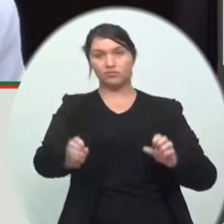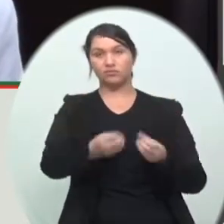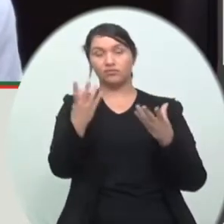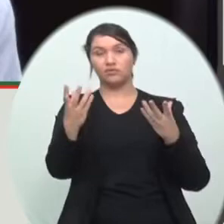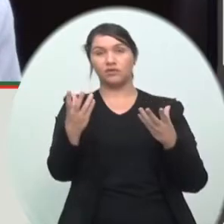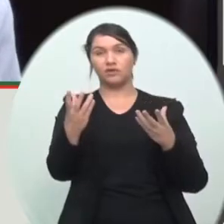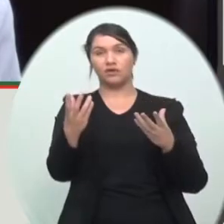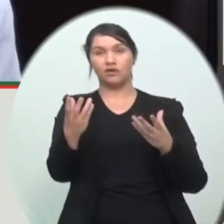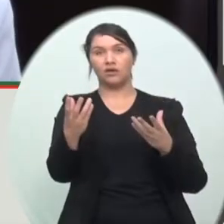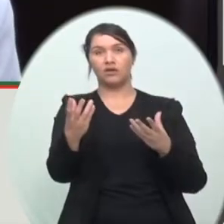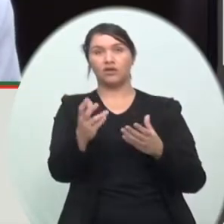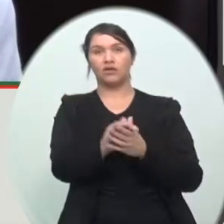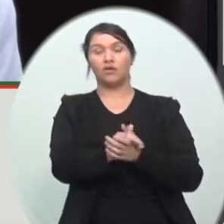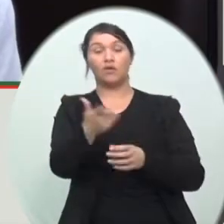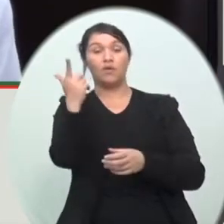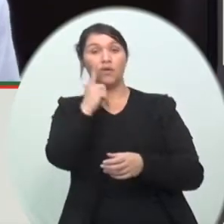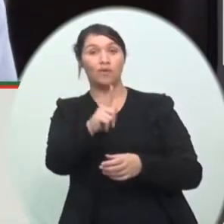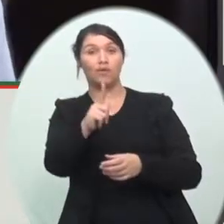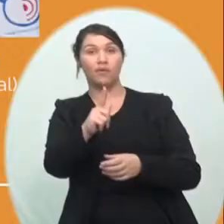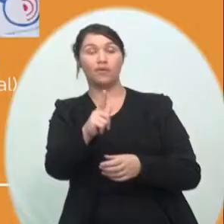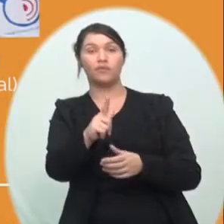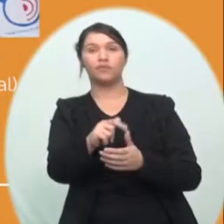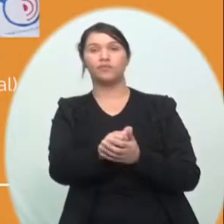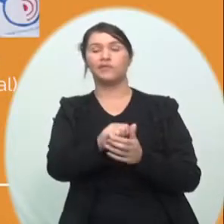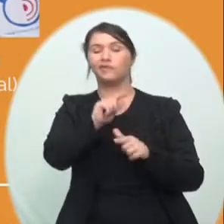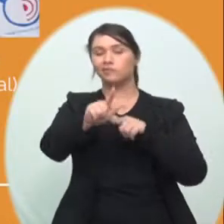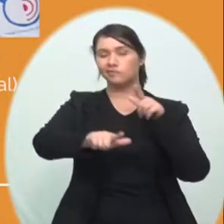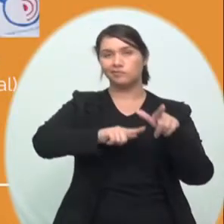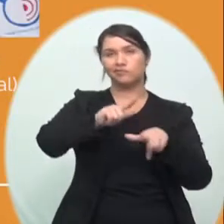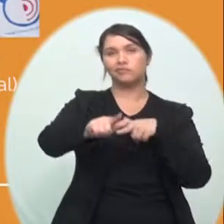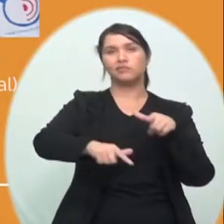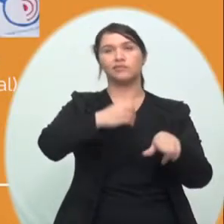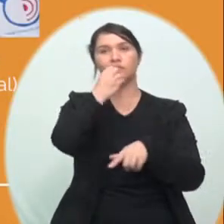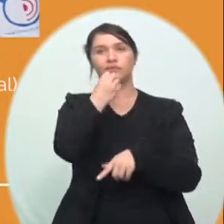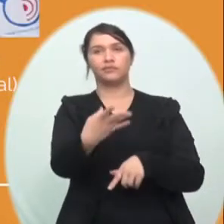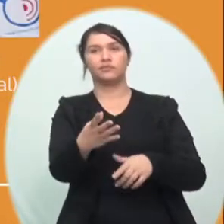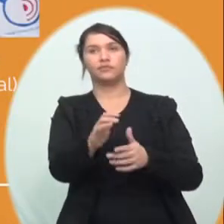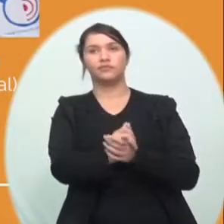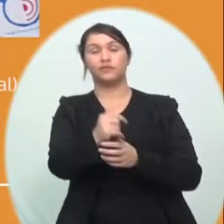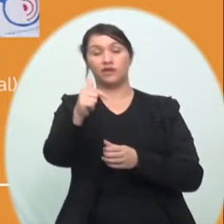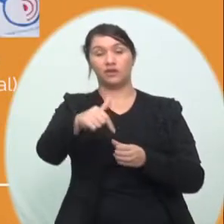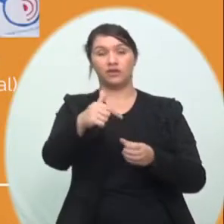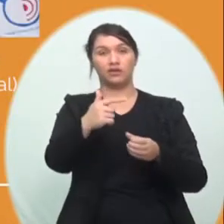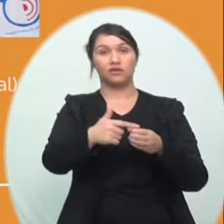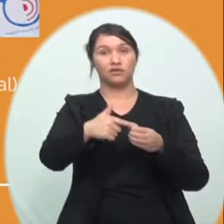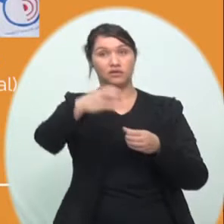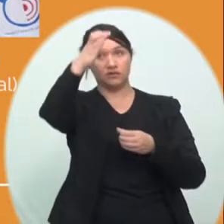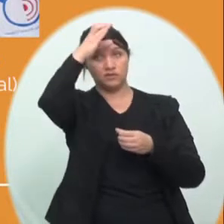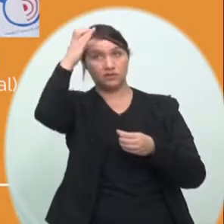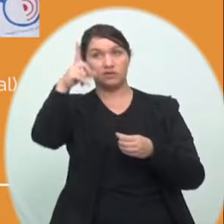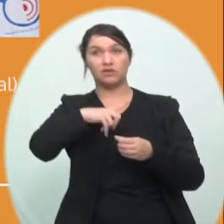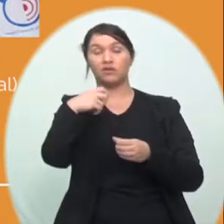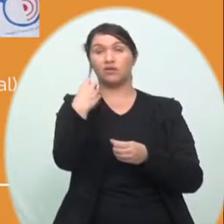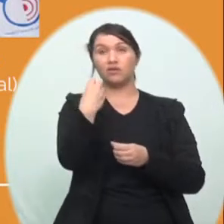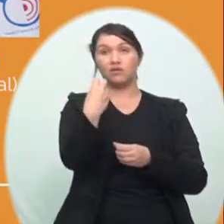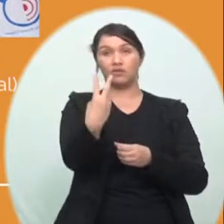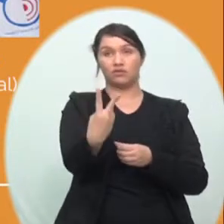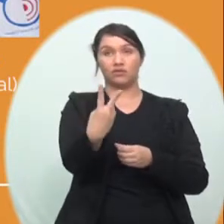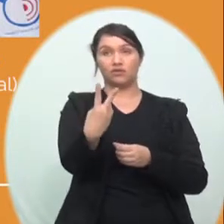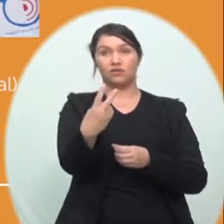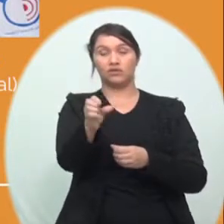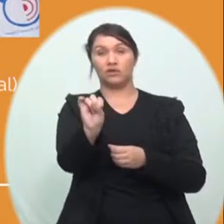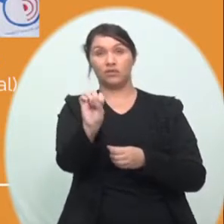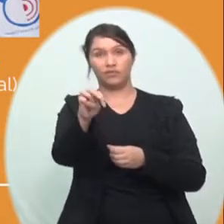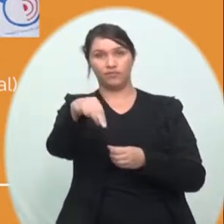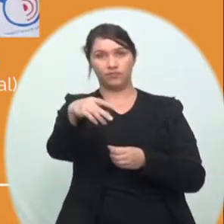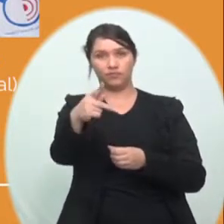para se empreender. Aqui em Criciúma nós temos 2 cases bacanas, a Simples Dental, que há